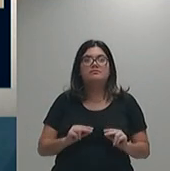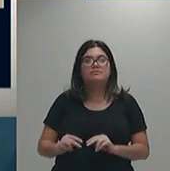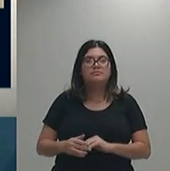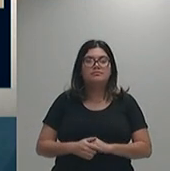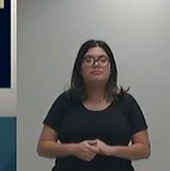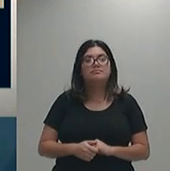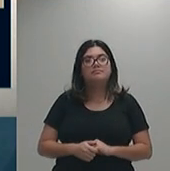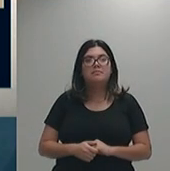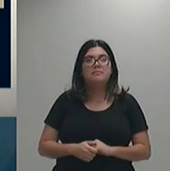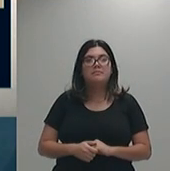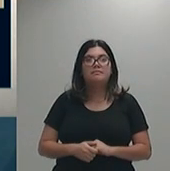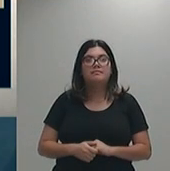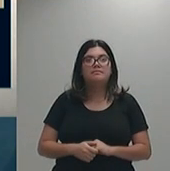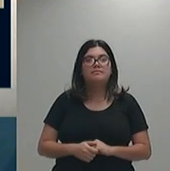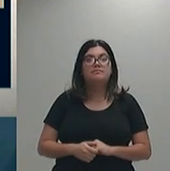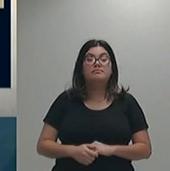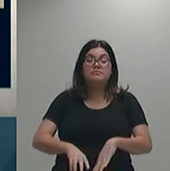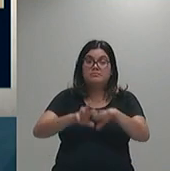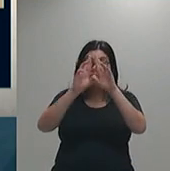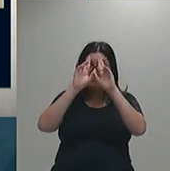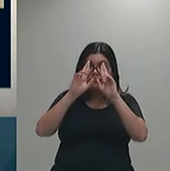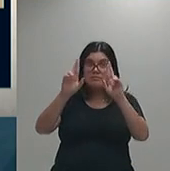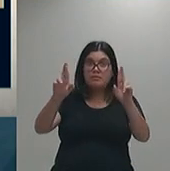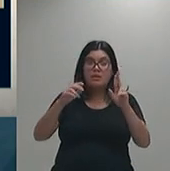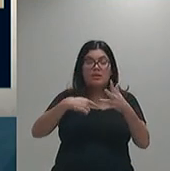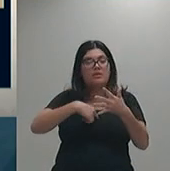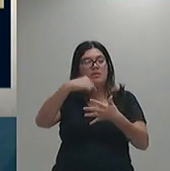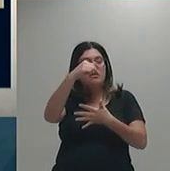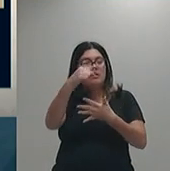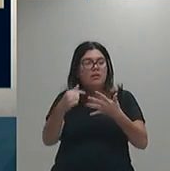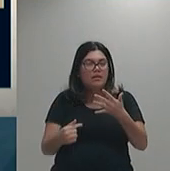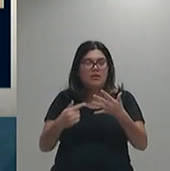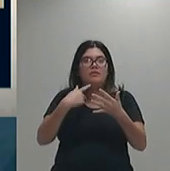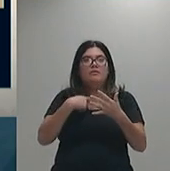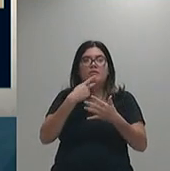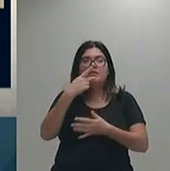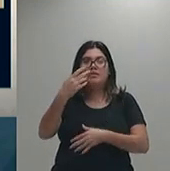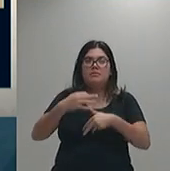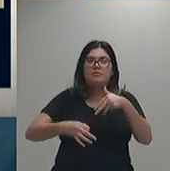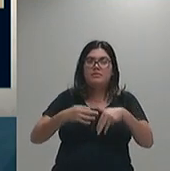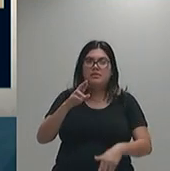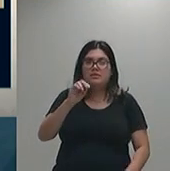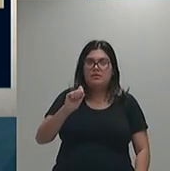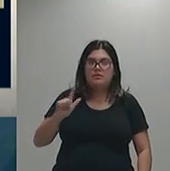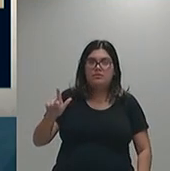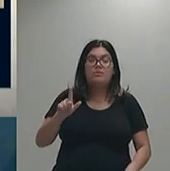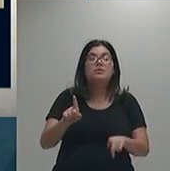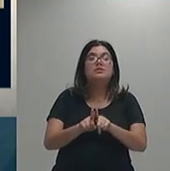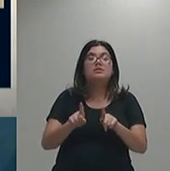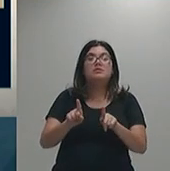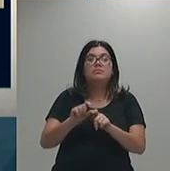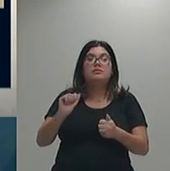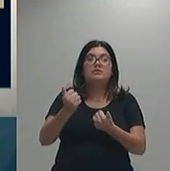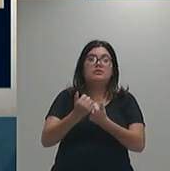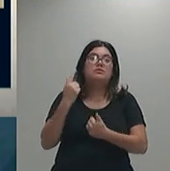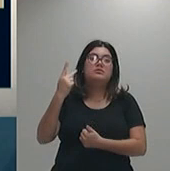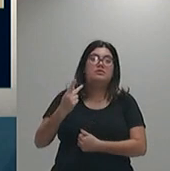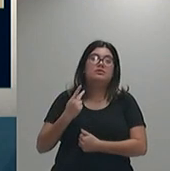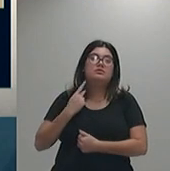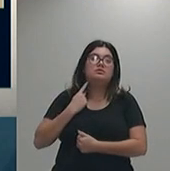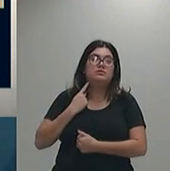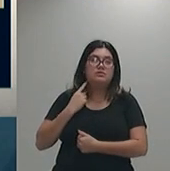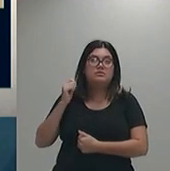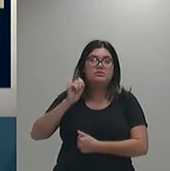quando devida vênia que essas perplexidade expostas pelo Ministro Raul e também pelo procurador-geral da República